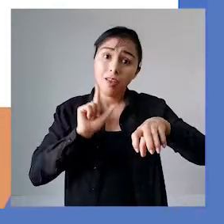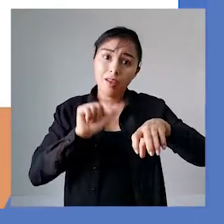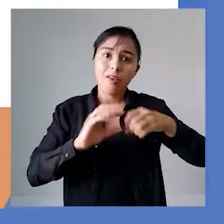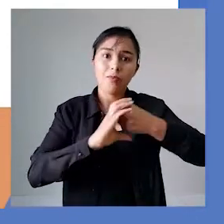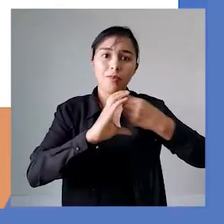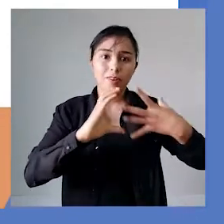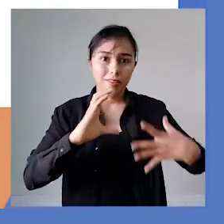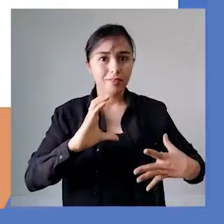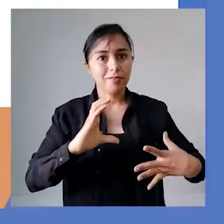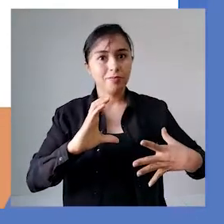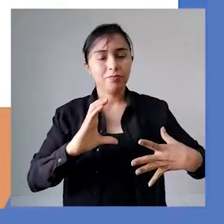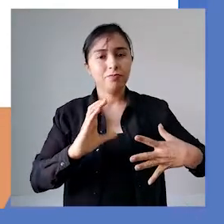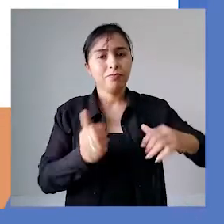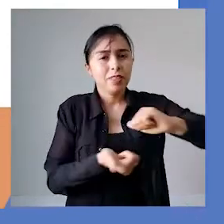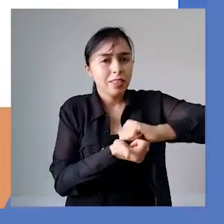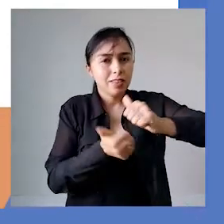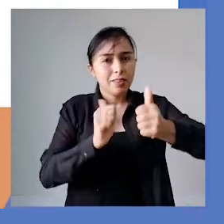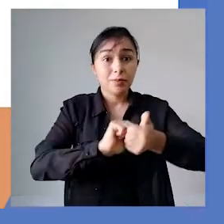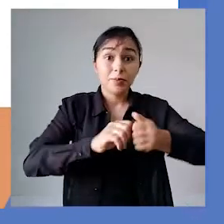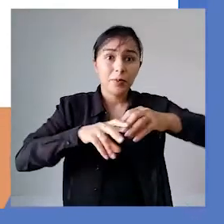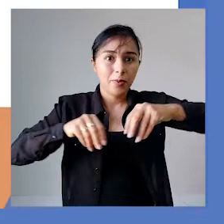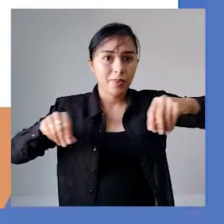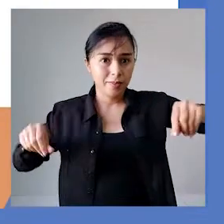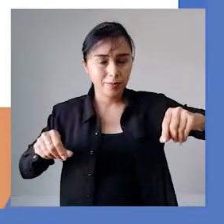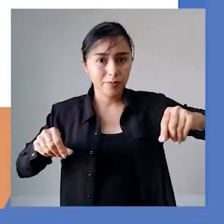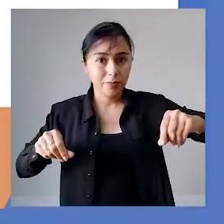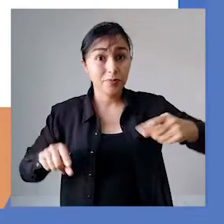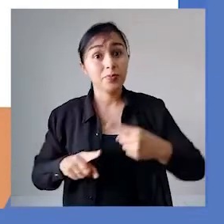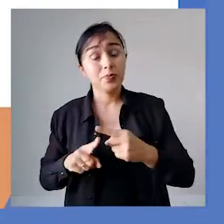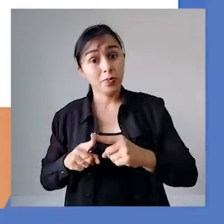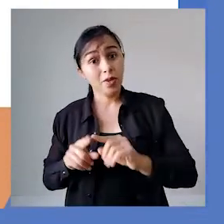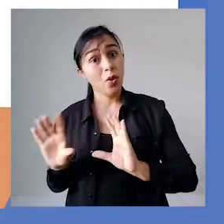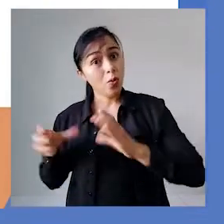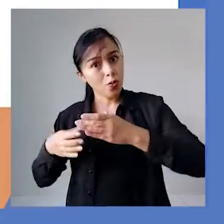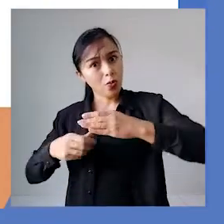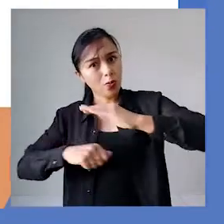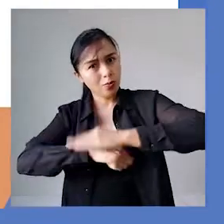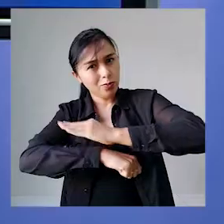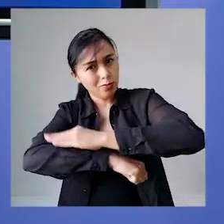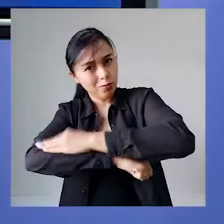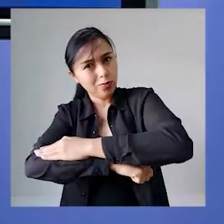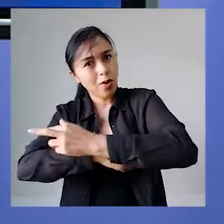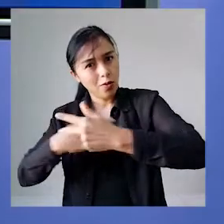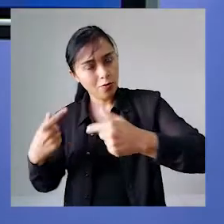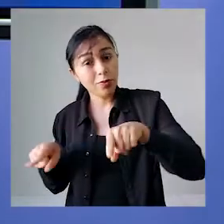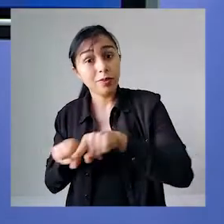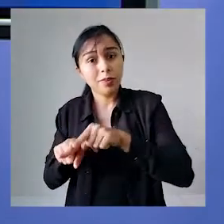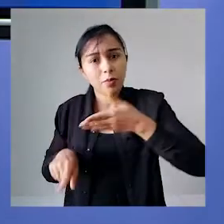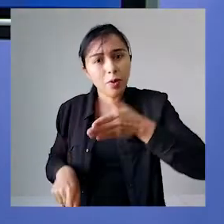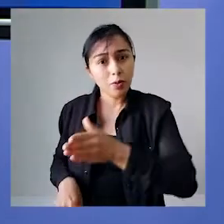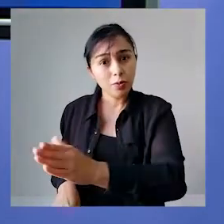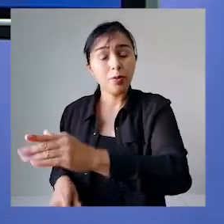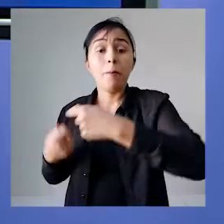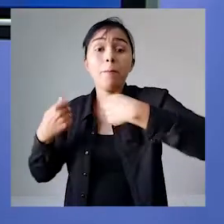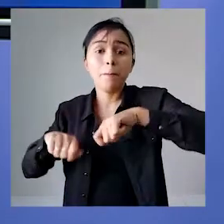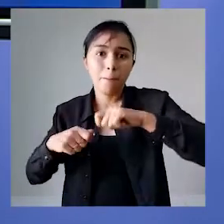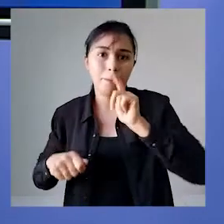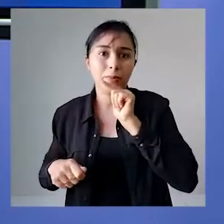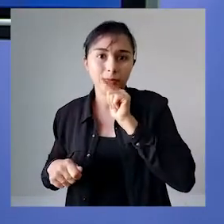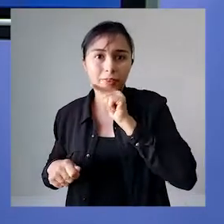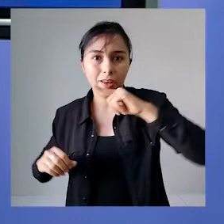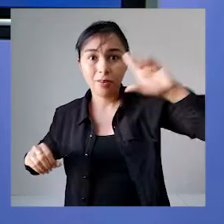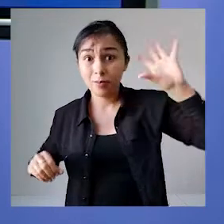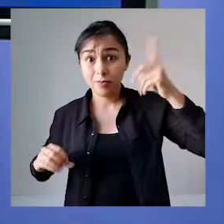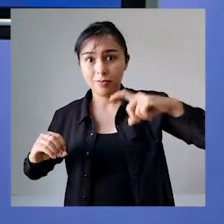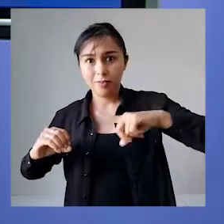conquistassem definitivamente o ambiente terrestre. Os anfíbios e os peixes ainda dependem da água. Já os répteis, eles não dependem da água, porque